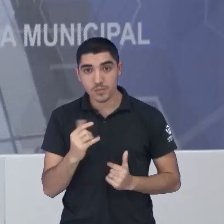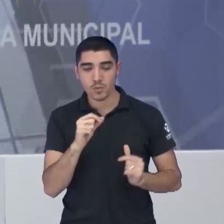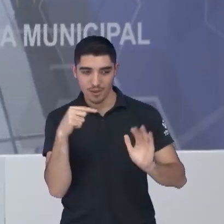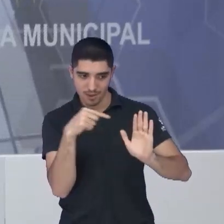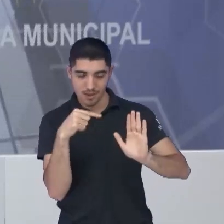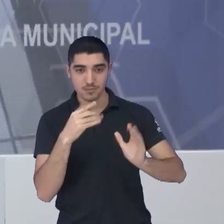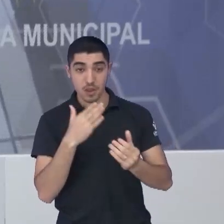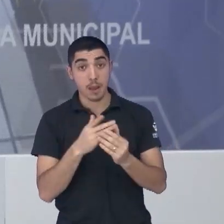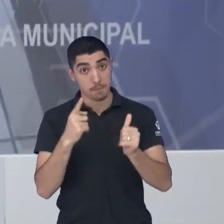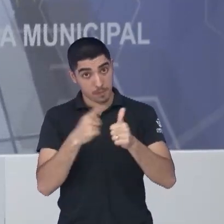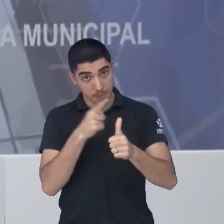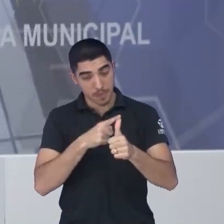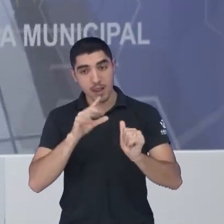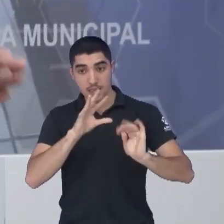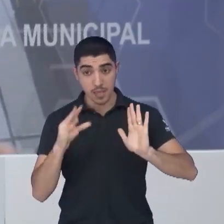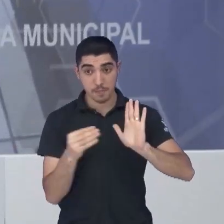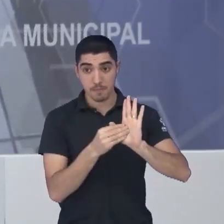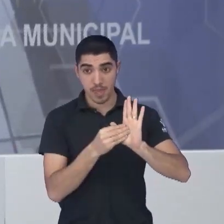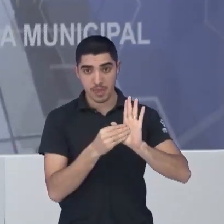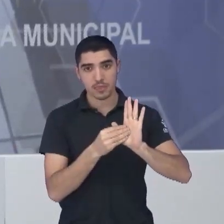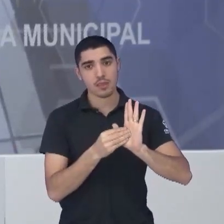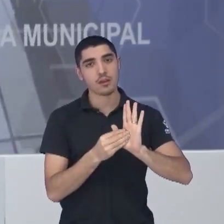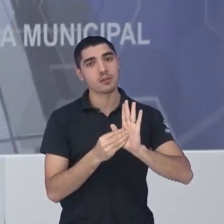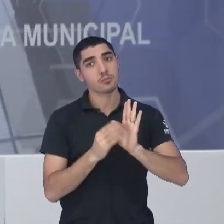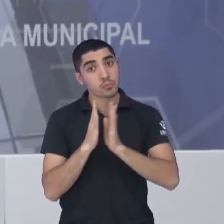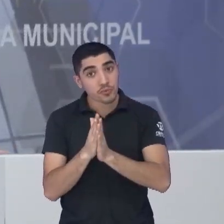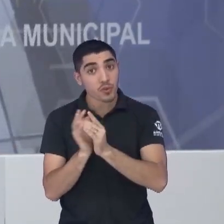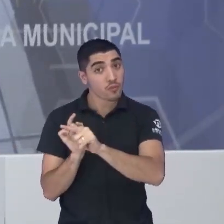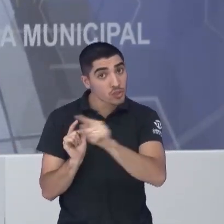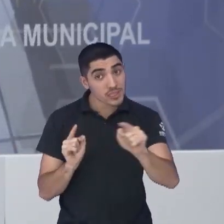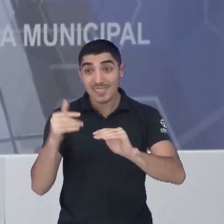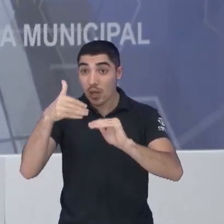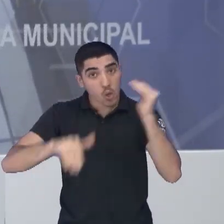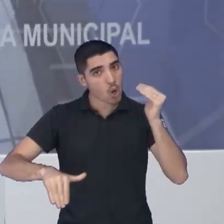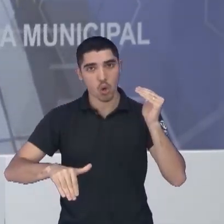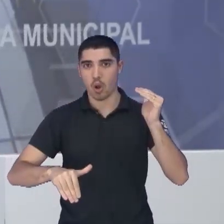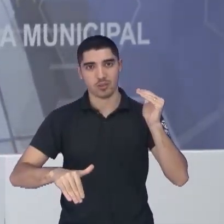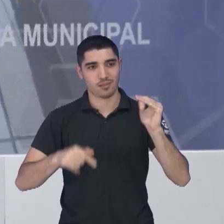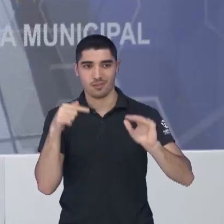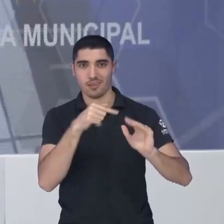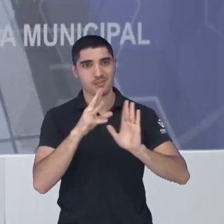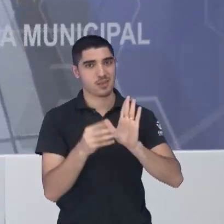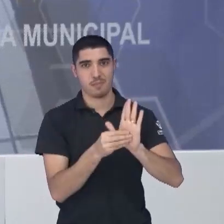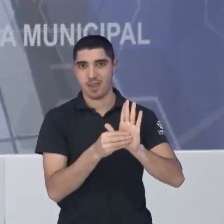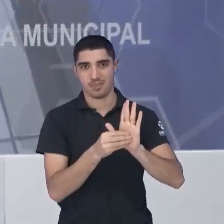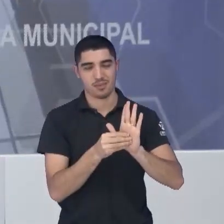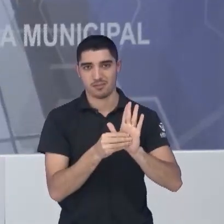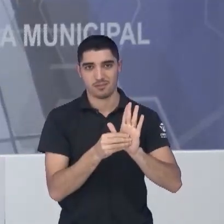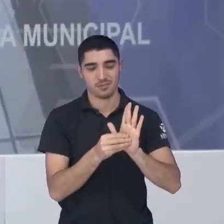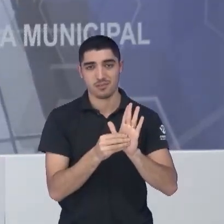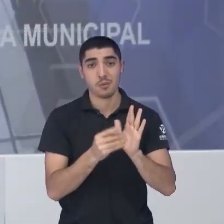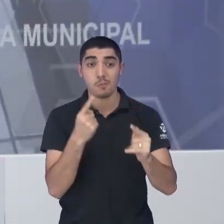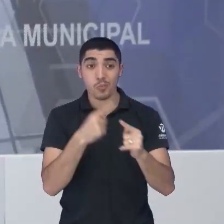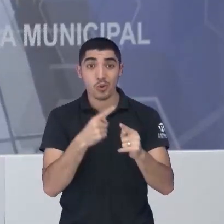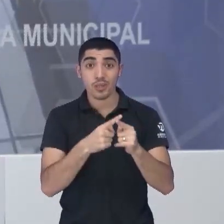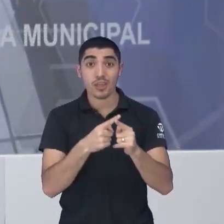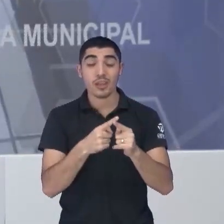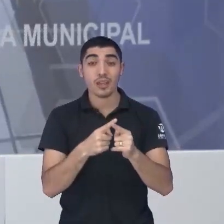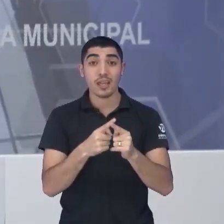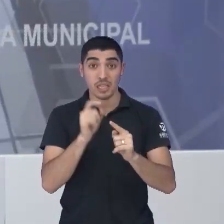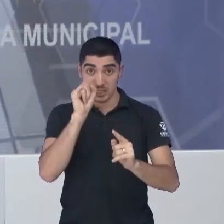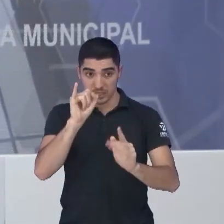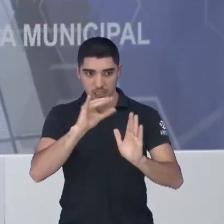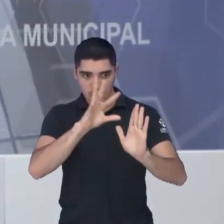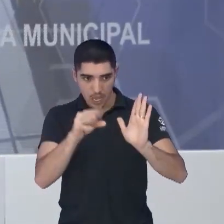vai ser votada. Na emenda, voto contrário, para que o projeto seja votado na íntegra. O texto original do projeto possa